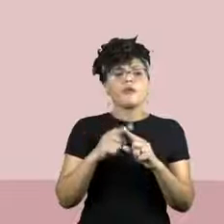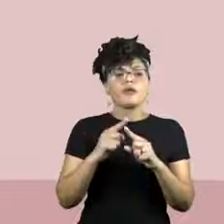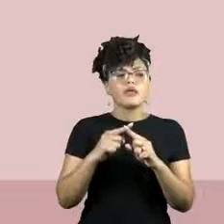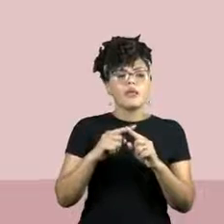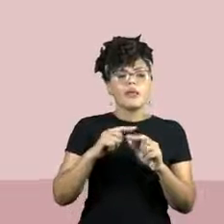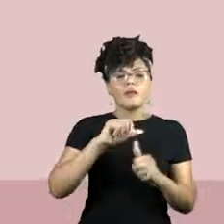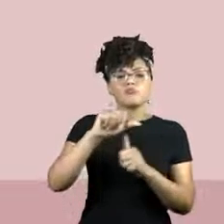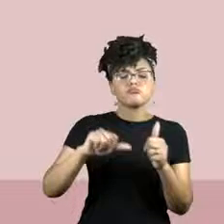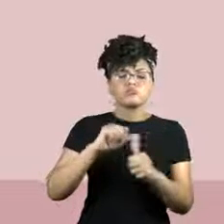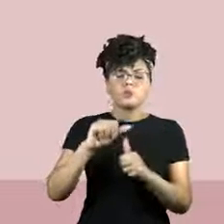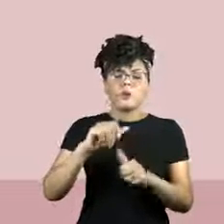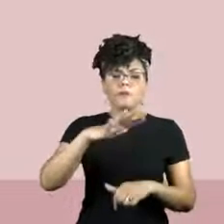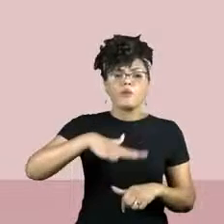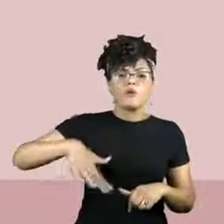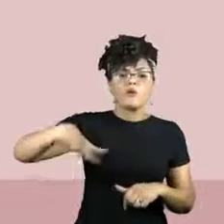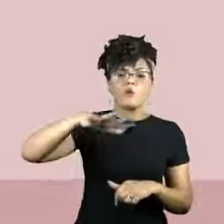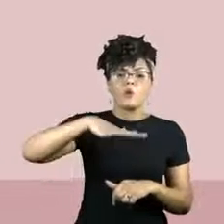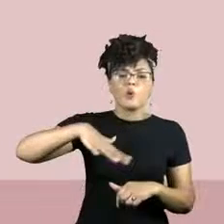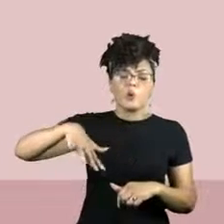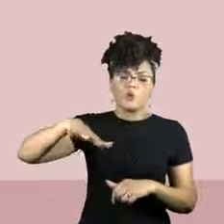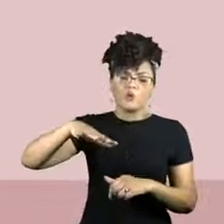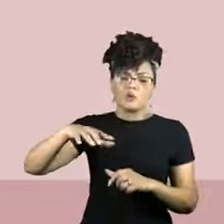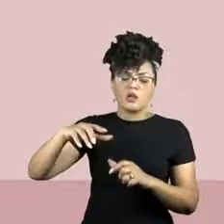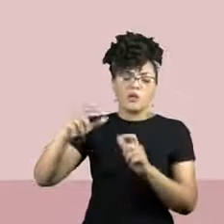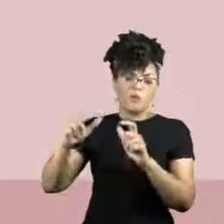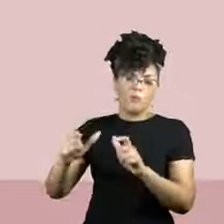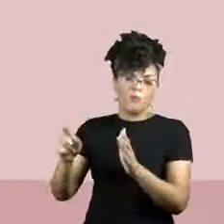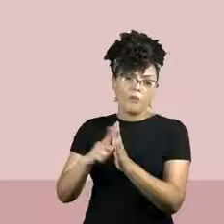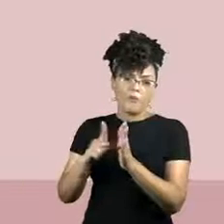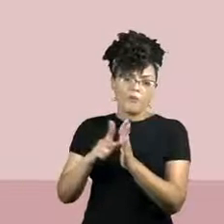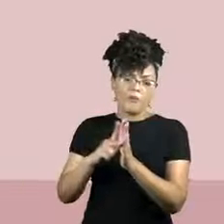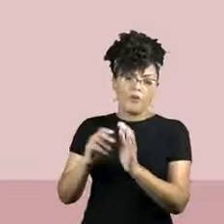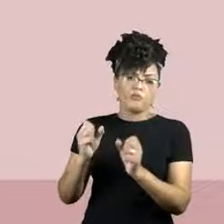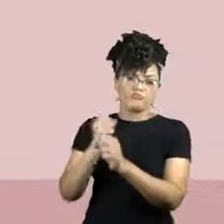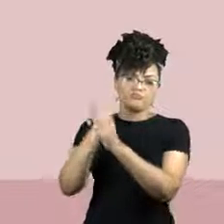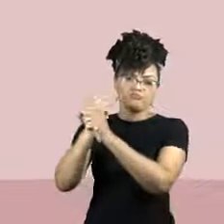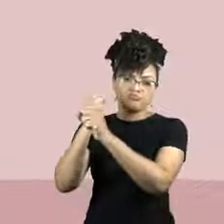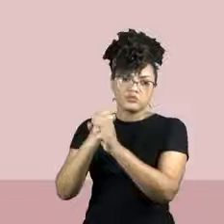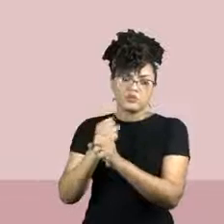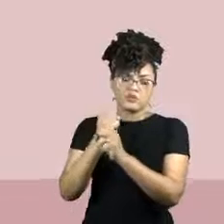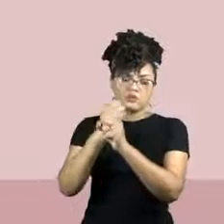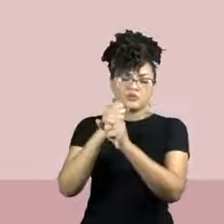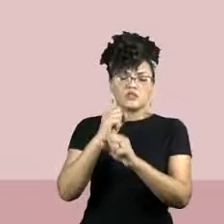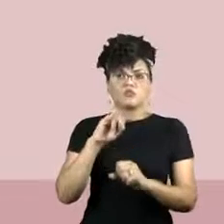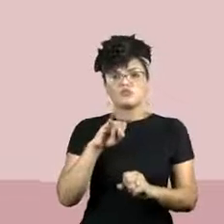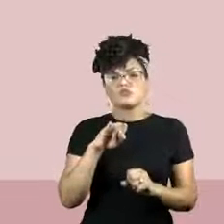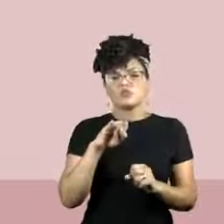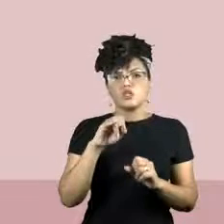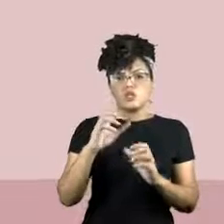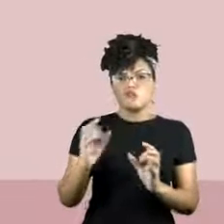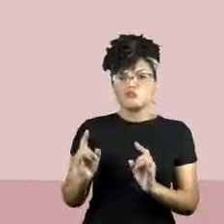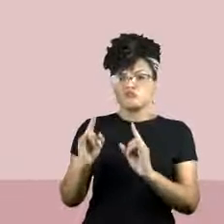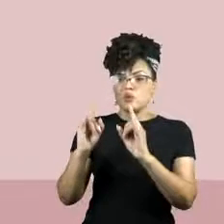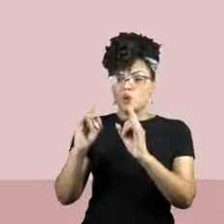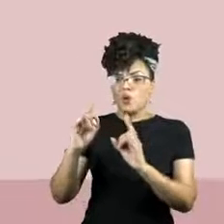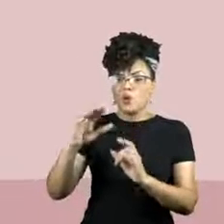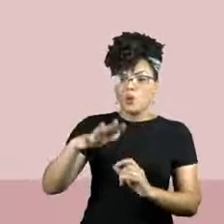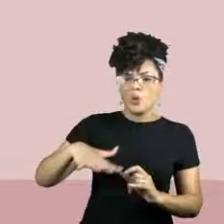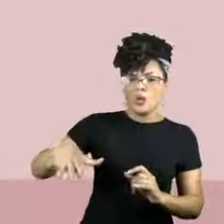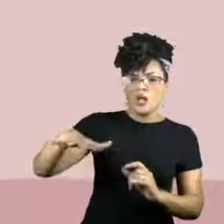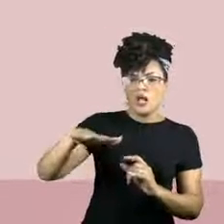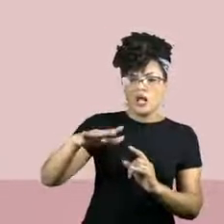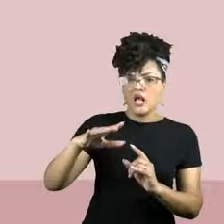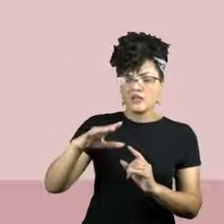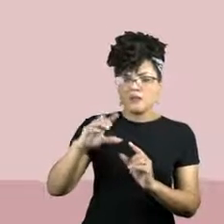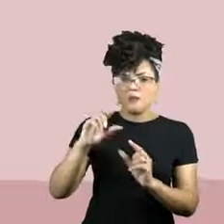conta do local onde a gente vai construir, por exemplo. Tá? Se eu estiver num lugar pouco habitável,